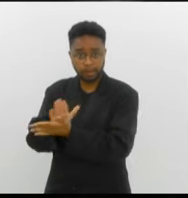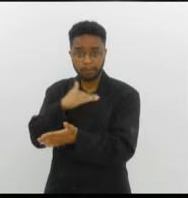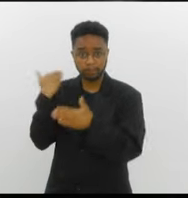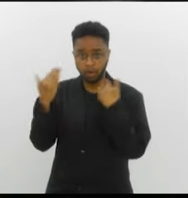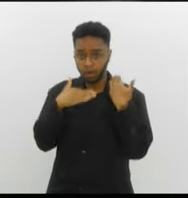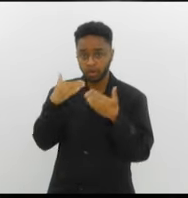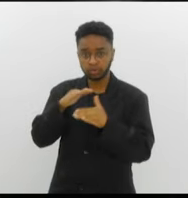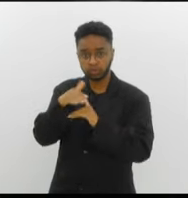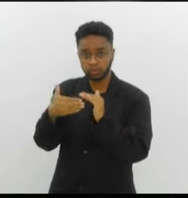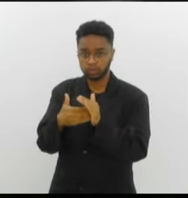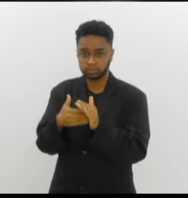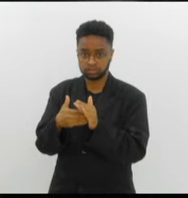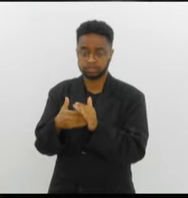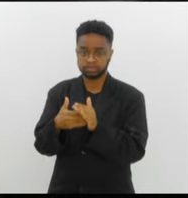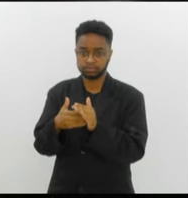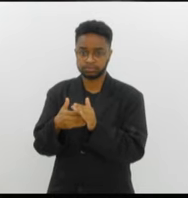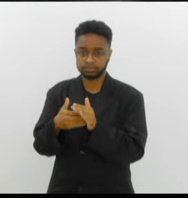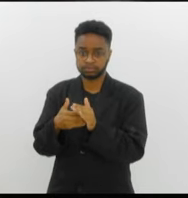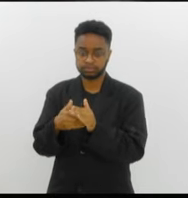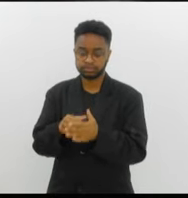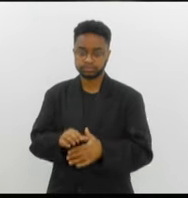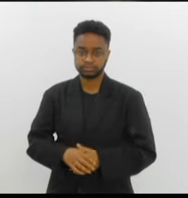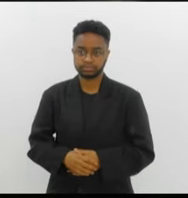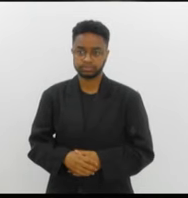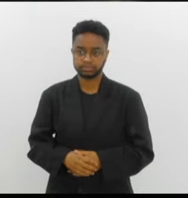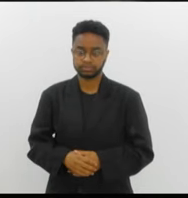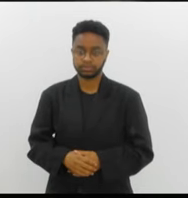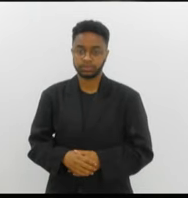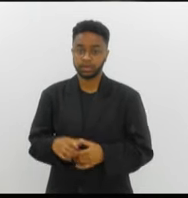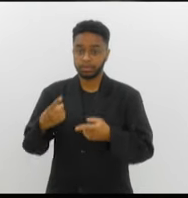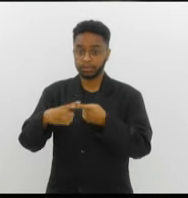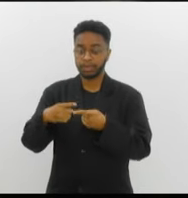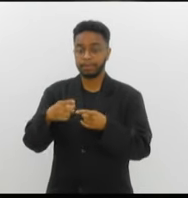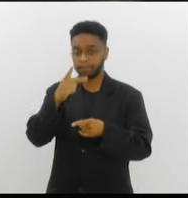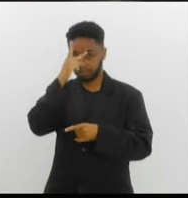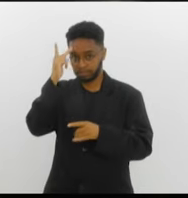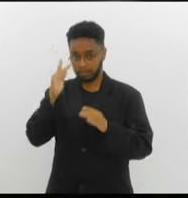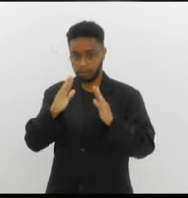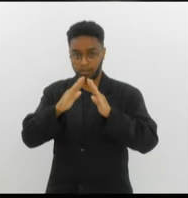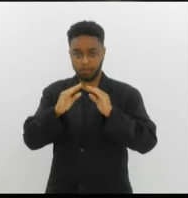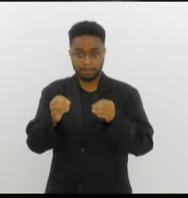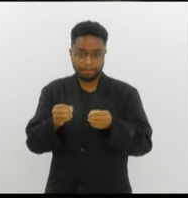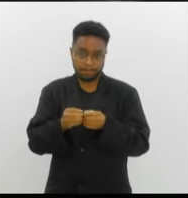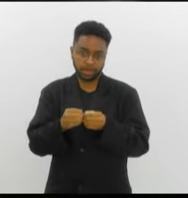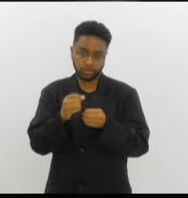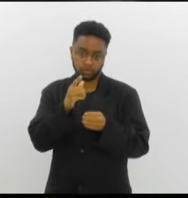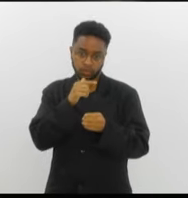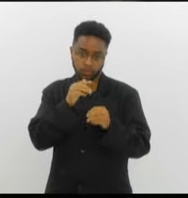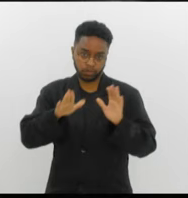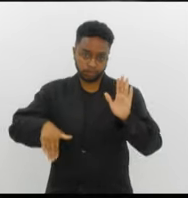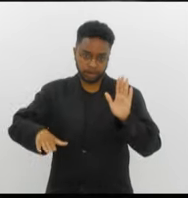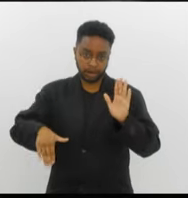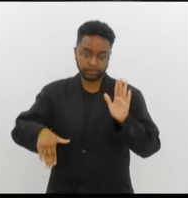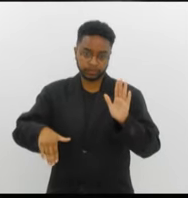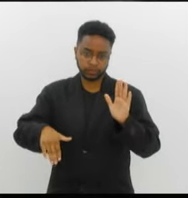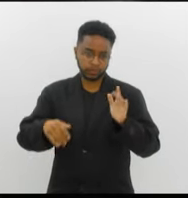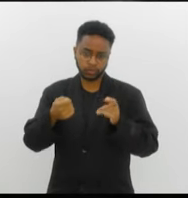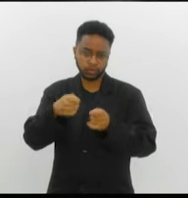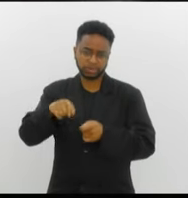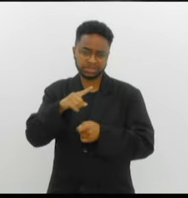aforamento ou não. Quem mora próximo ao mar, não precisa ir muito longe aqui,